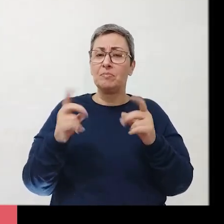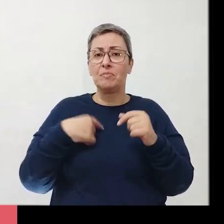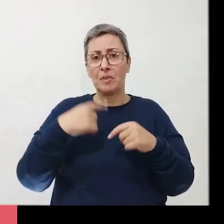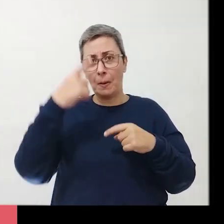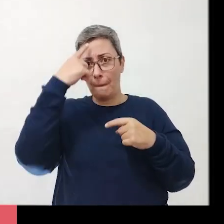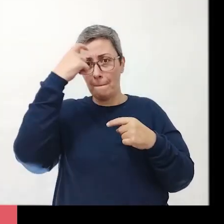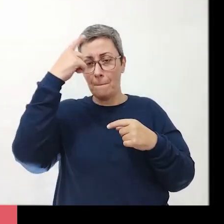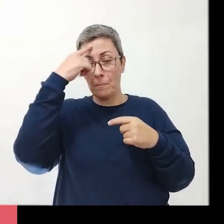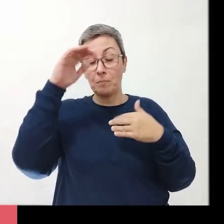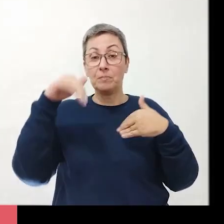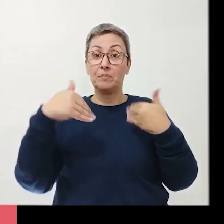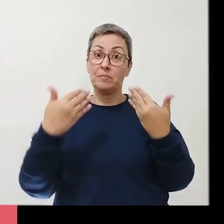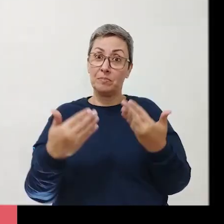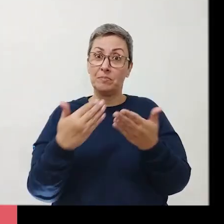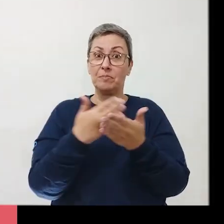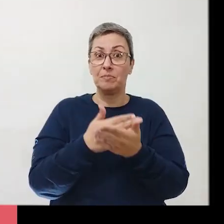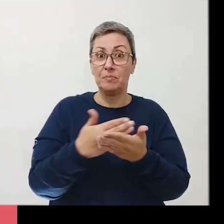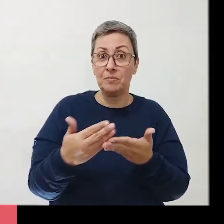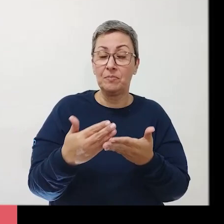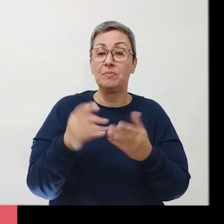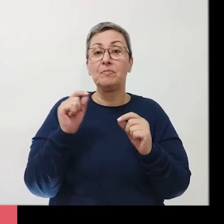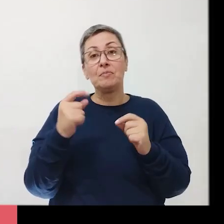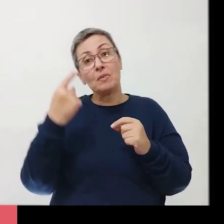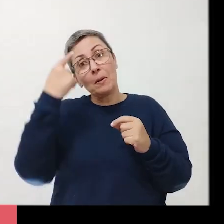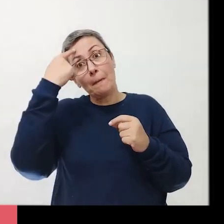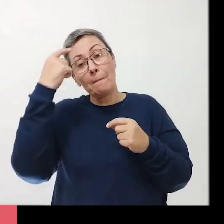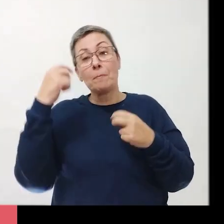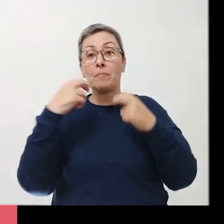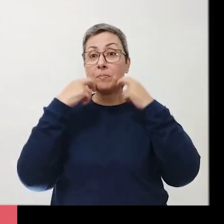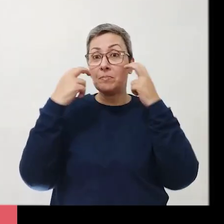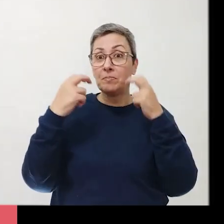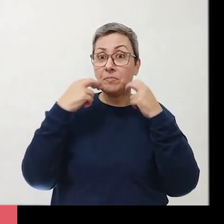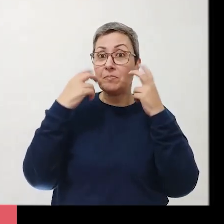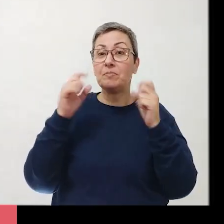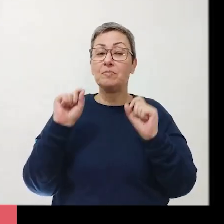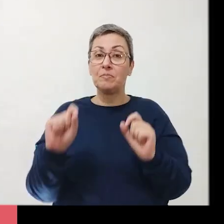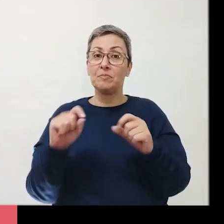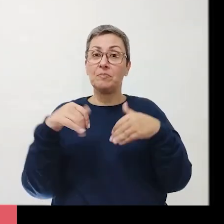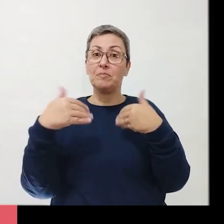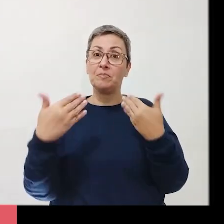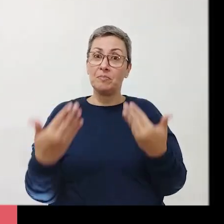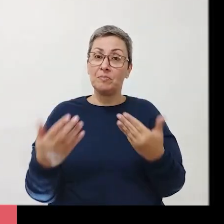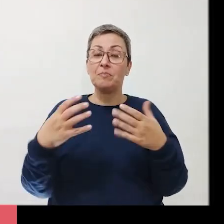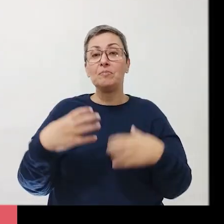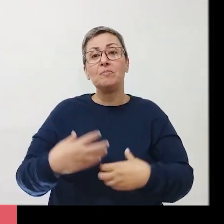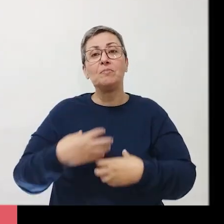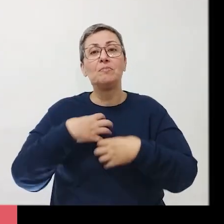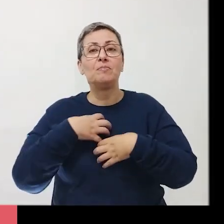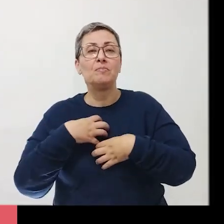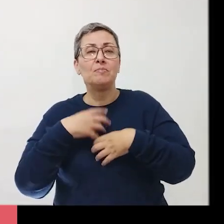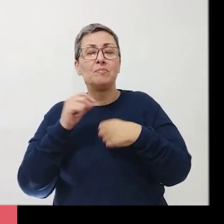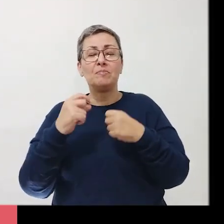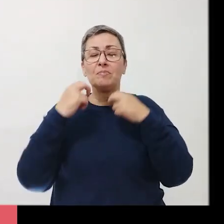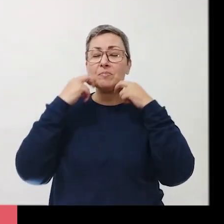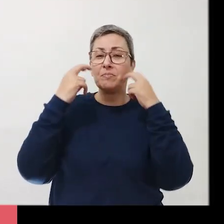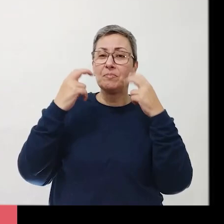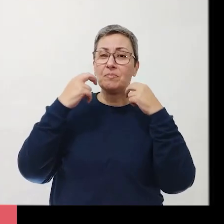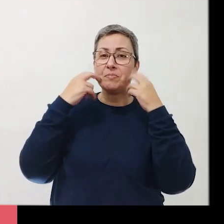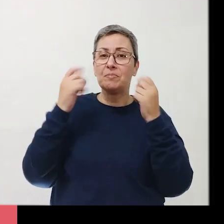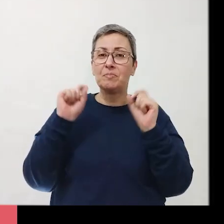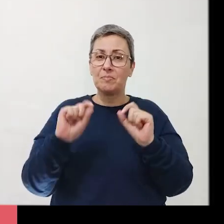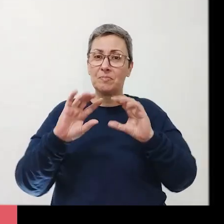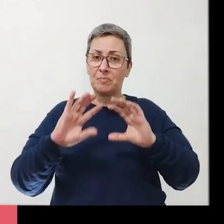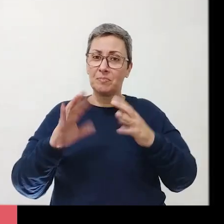partir disso, pensando em timidez, pensei em sentimentos que a timidez ocasiona, como o sentimento